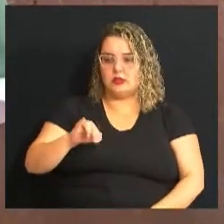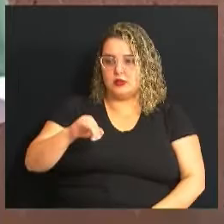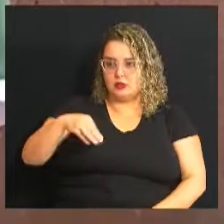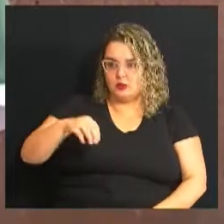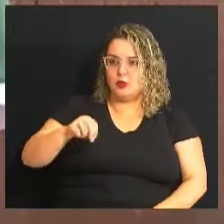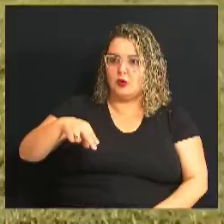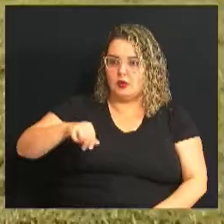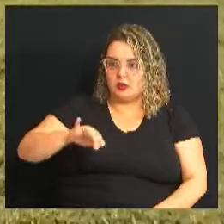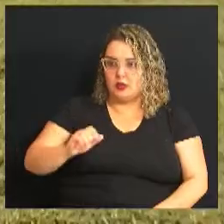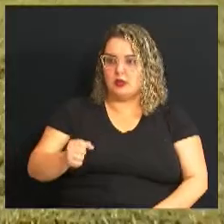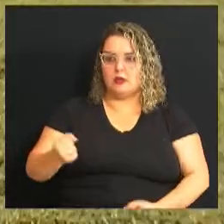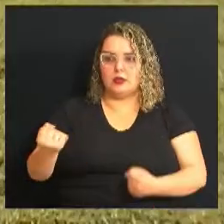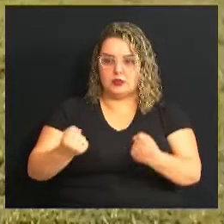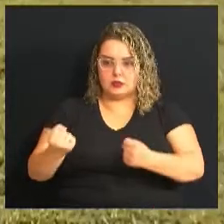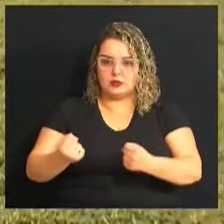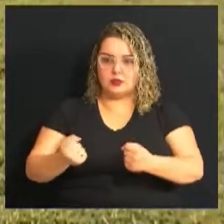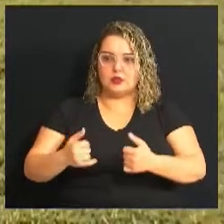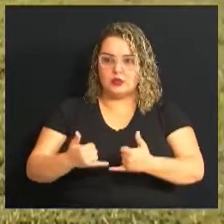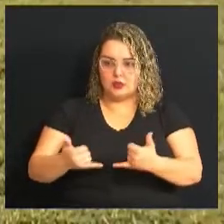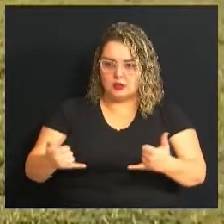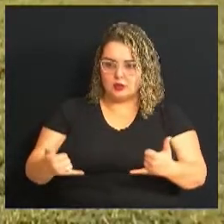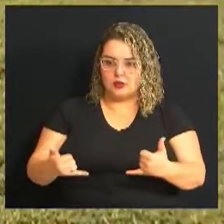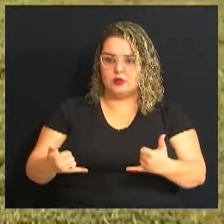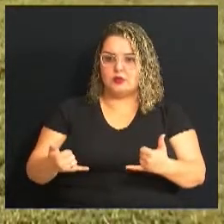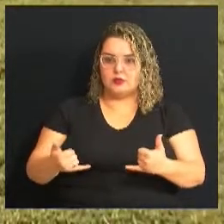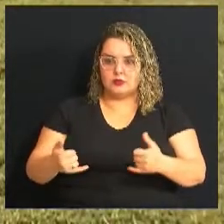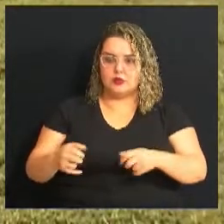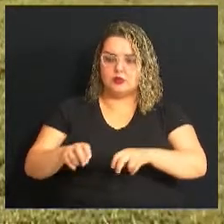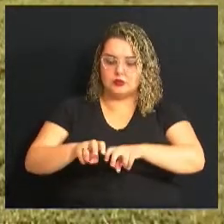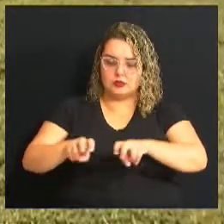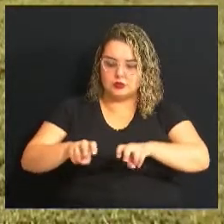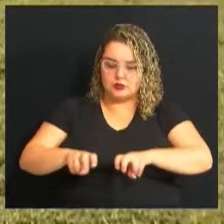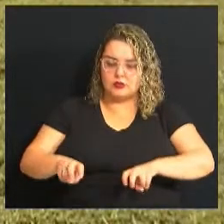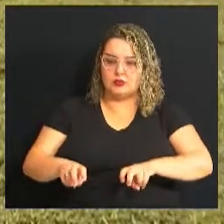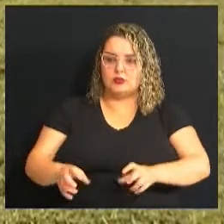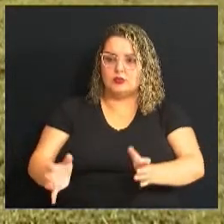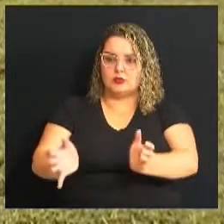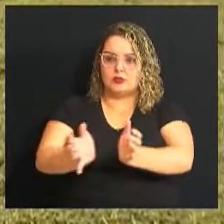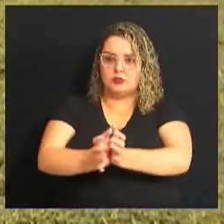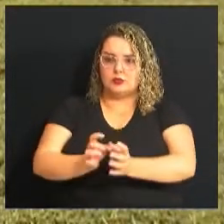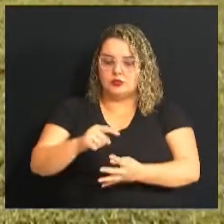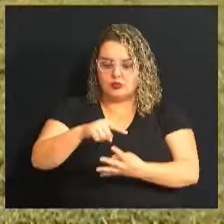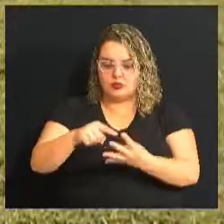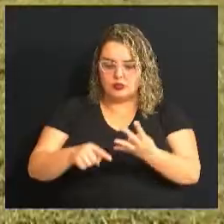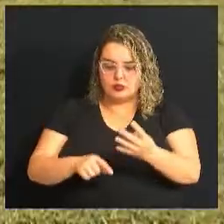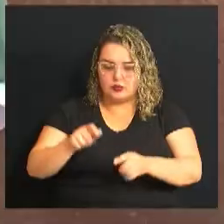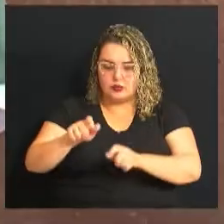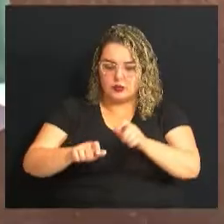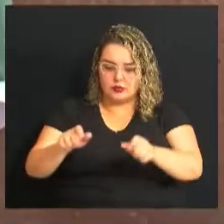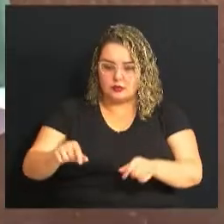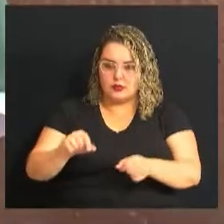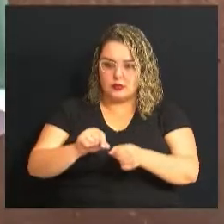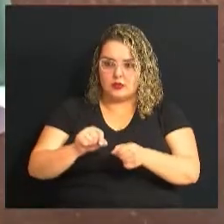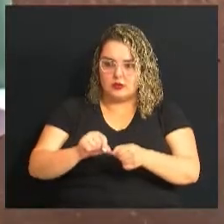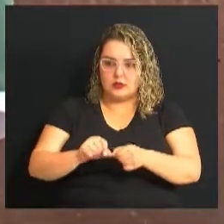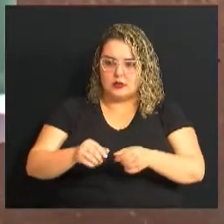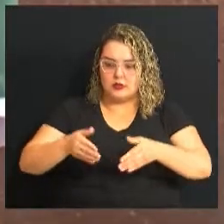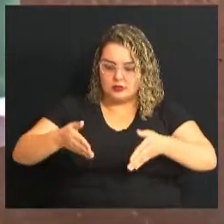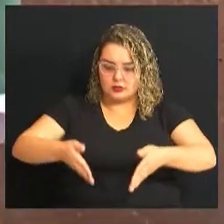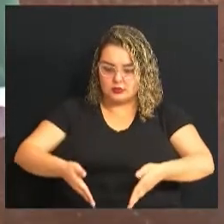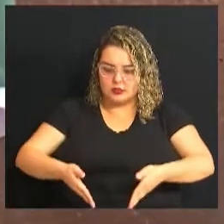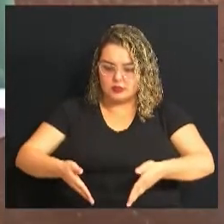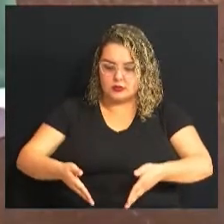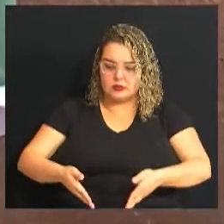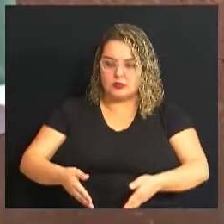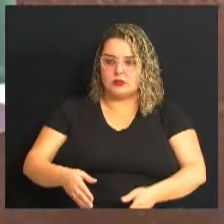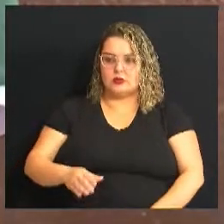carros elétricos, de urna e passageiro, e é uma equipe de 4 pessoas para fazer o sepultamento. Desde a cerimonial, o